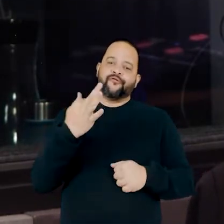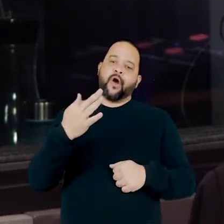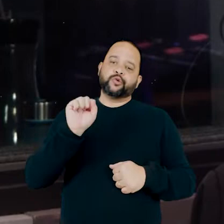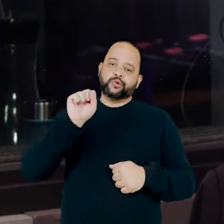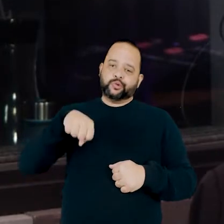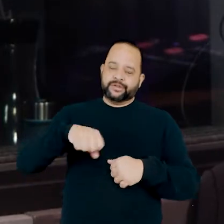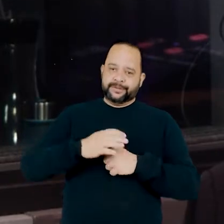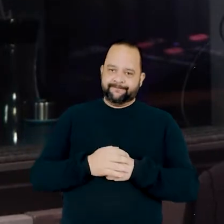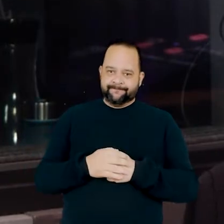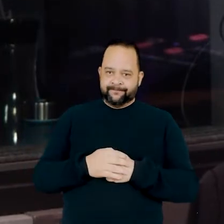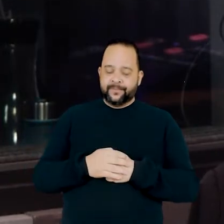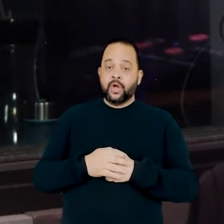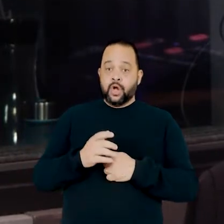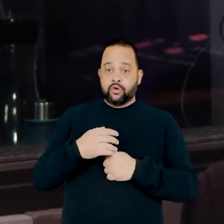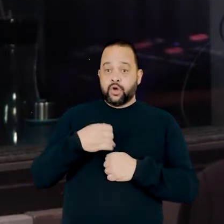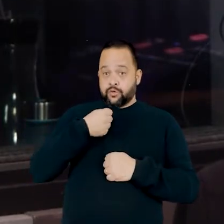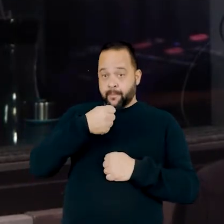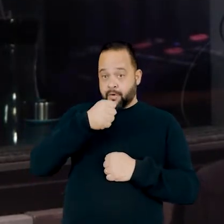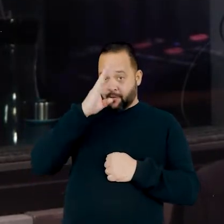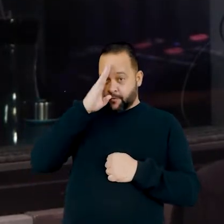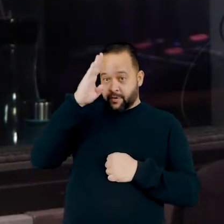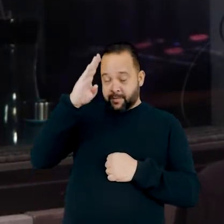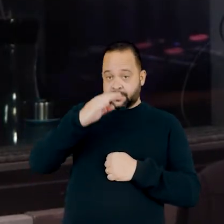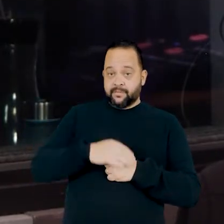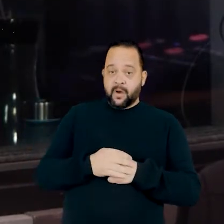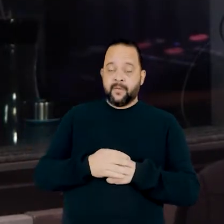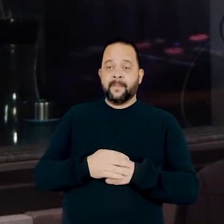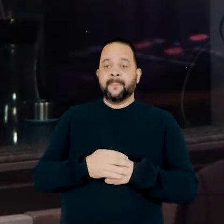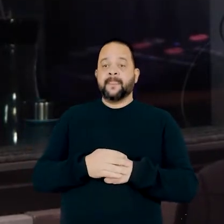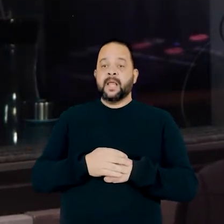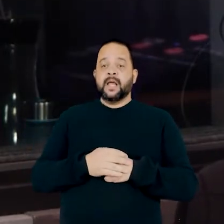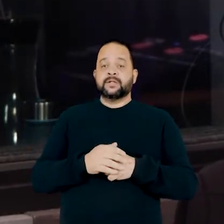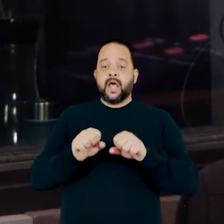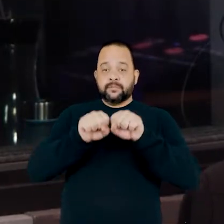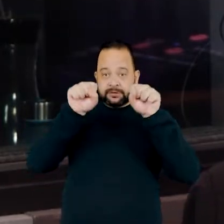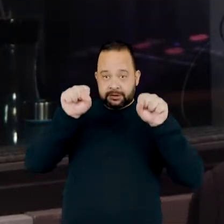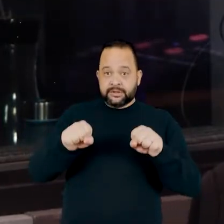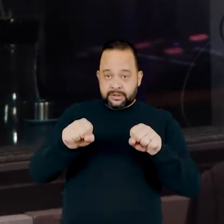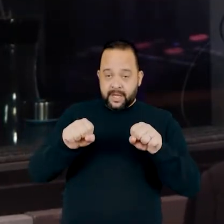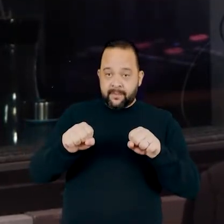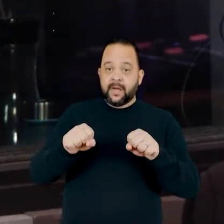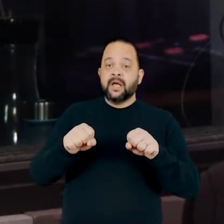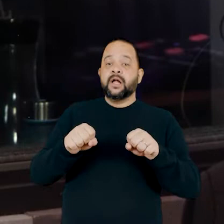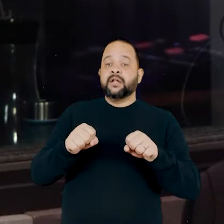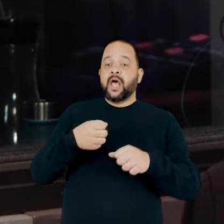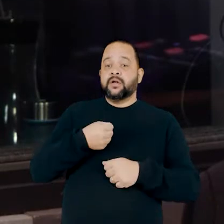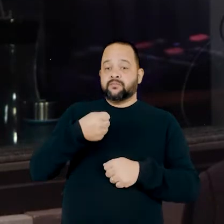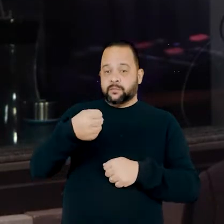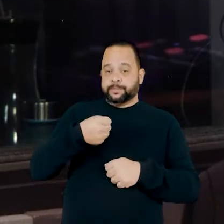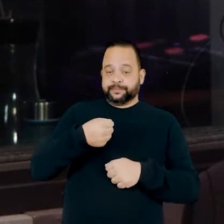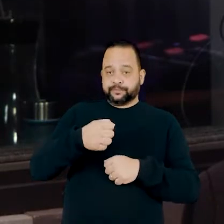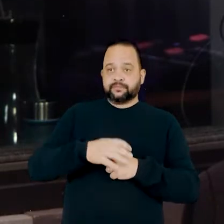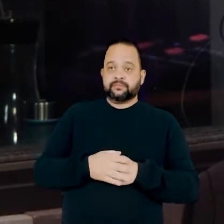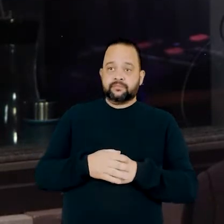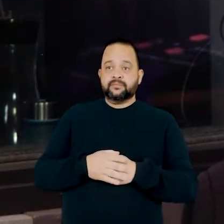né? O nosso carro-chefe aí de sistema de microfone bastão. Sim. Então,